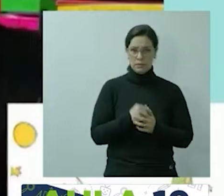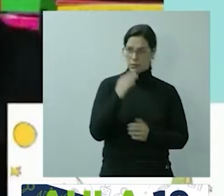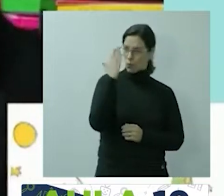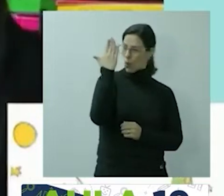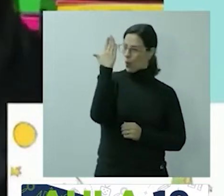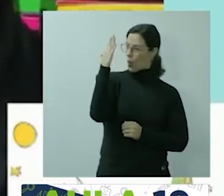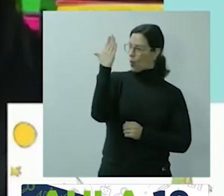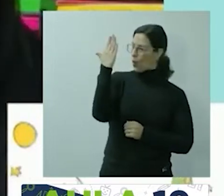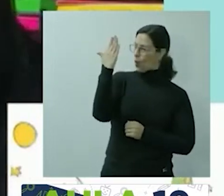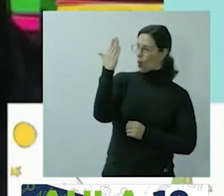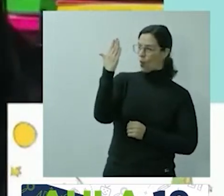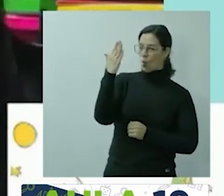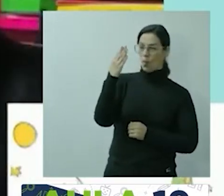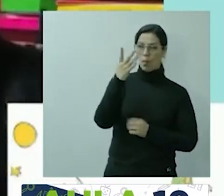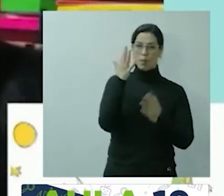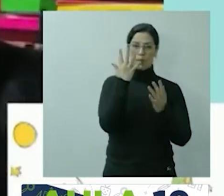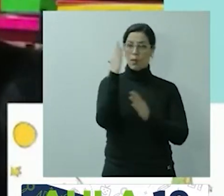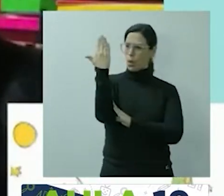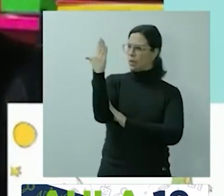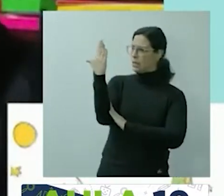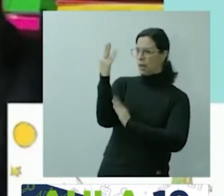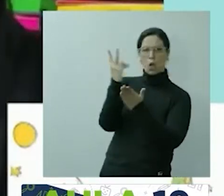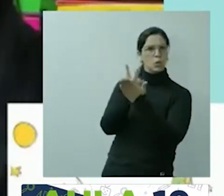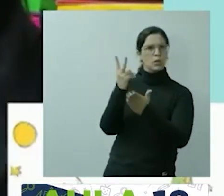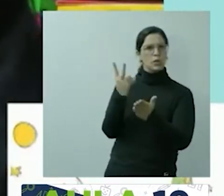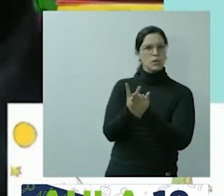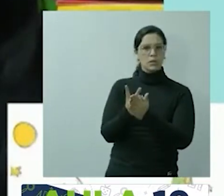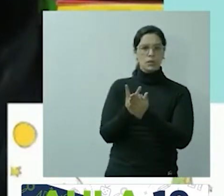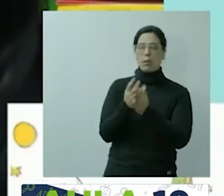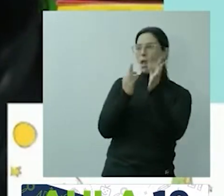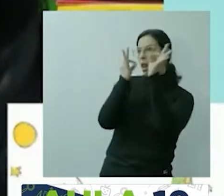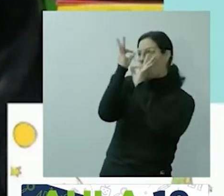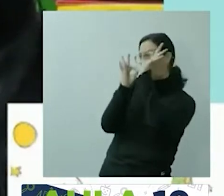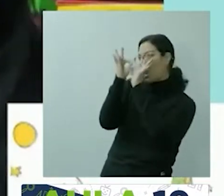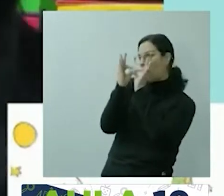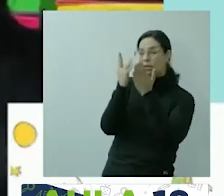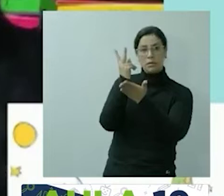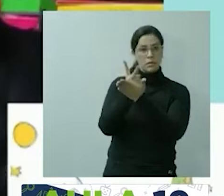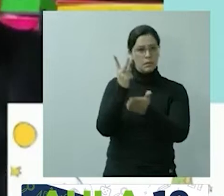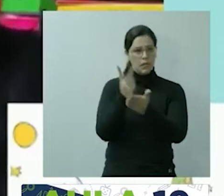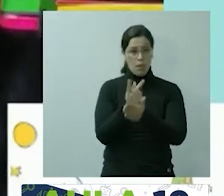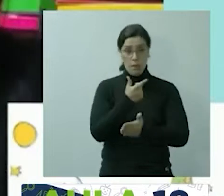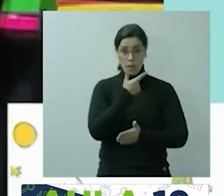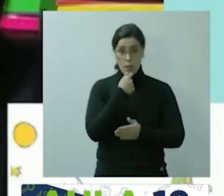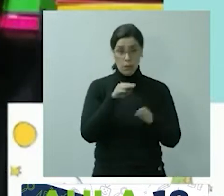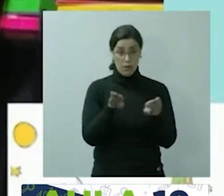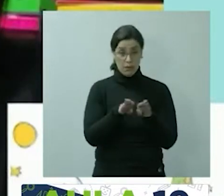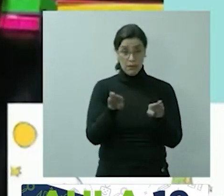vaidoso, que vivia se olhando assim no espelho, se admirando